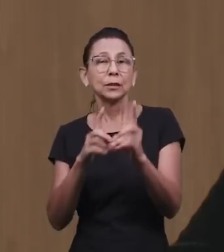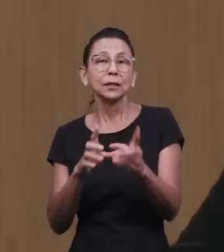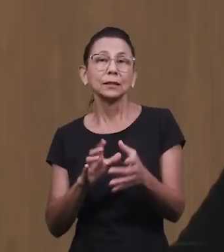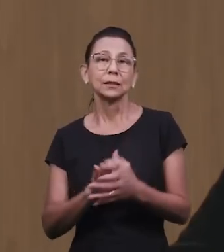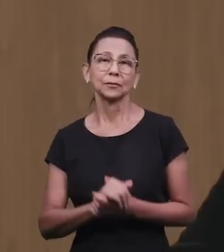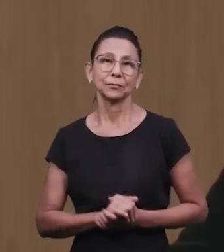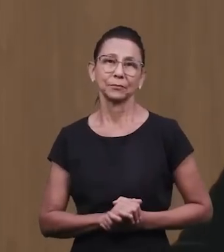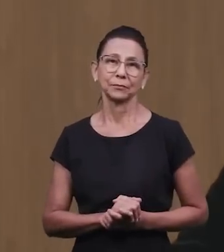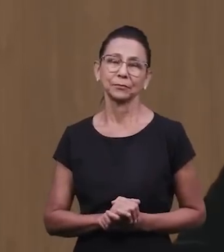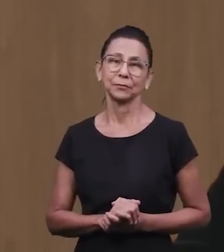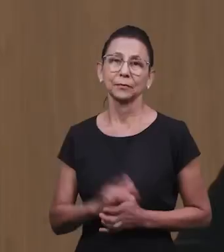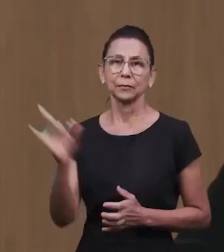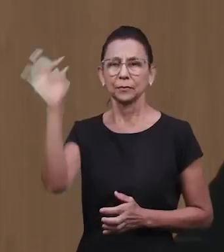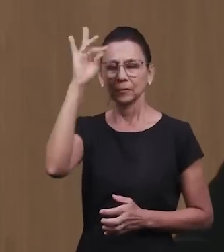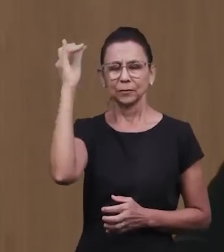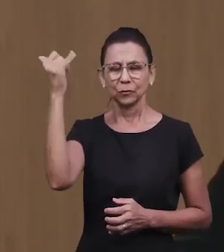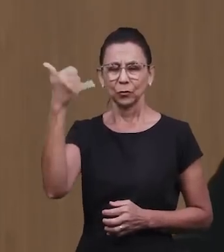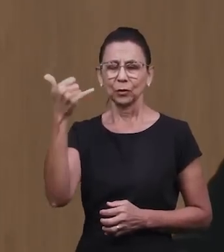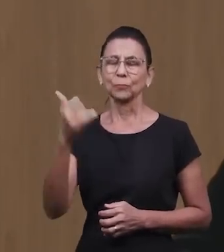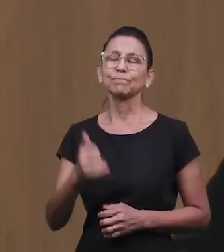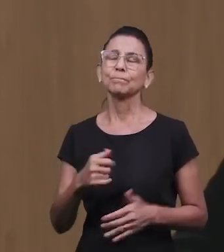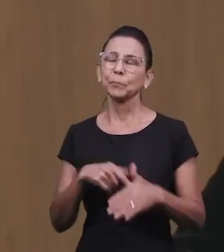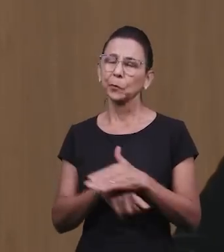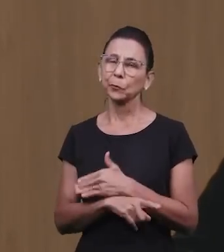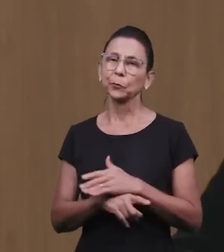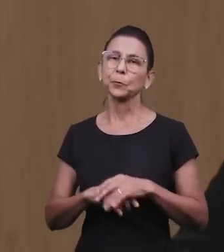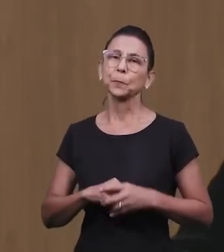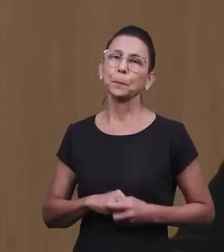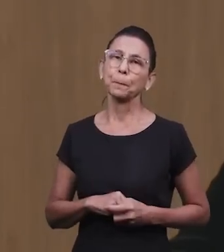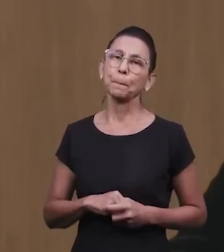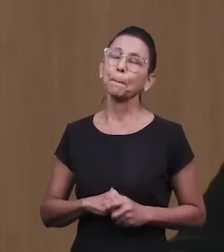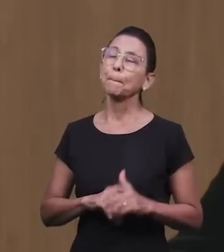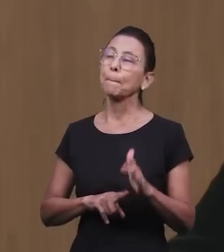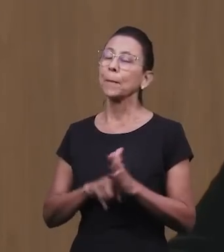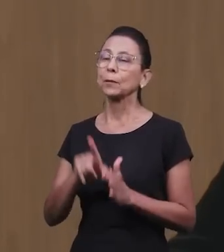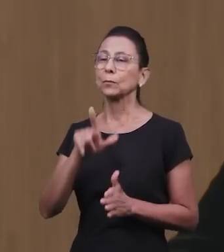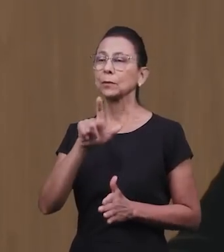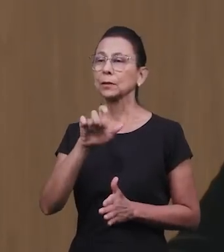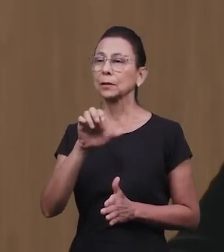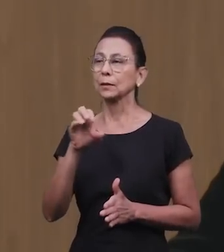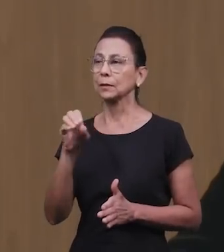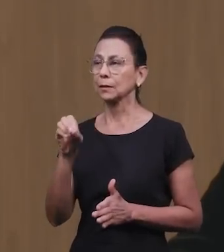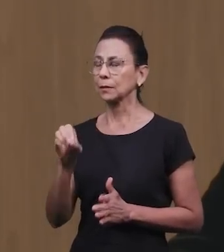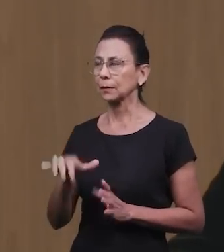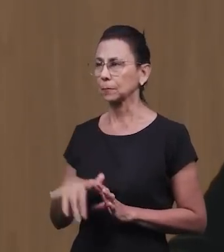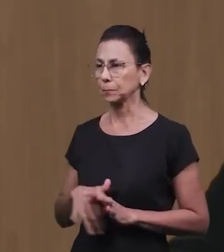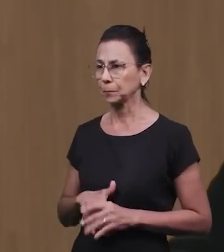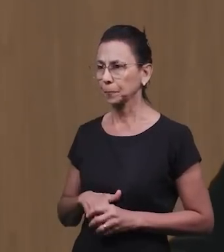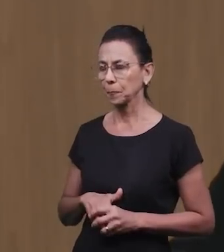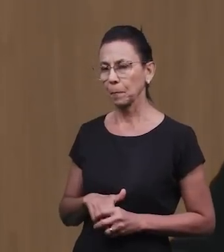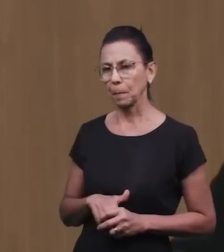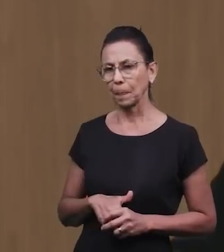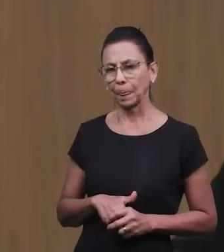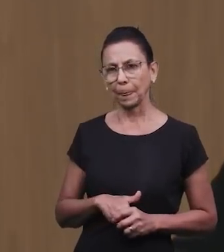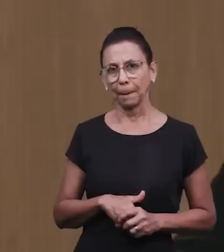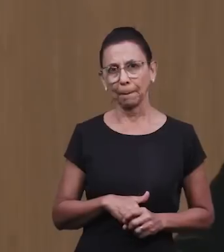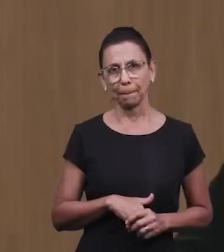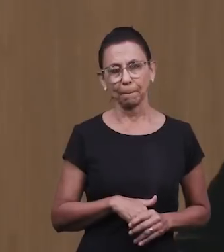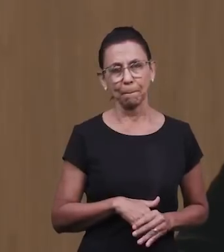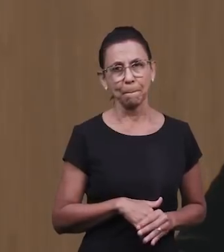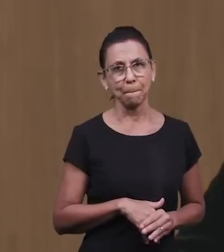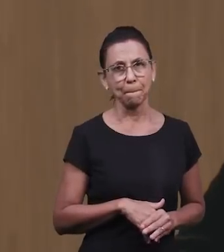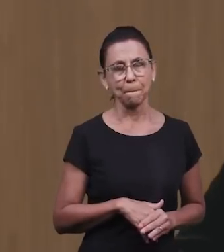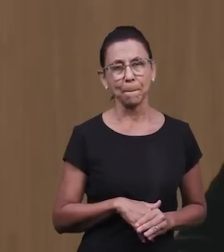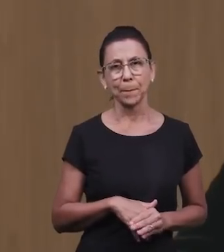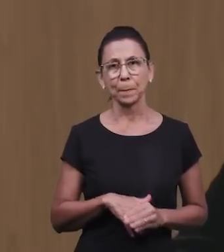falou comigo naquele momento e falou muito. E daí a gente vai então à pergunta, Léo, que é a seguinte. O que